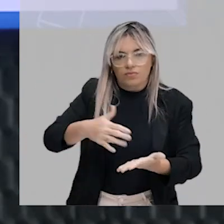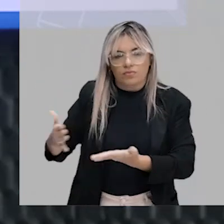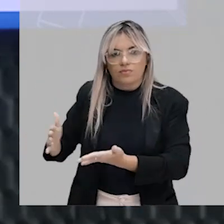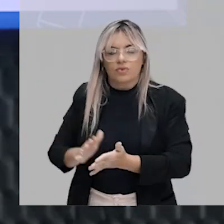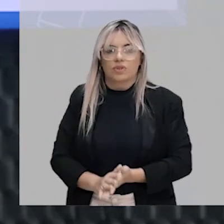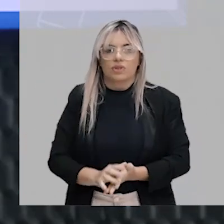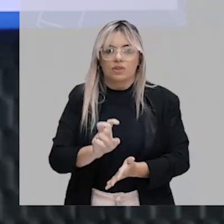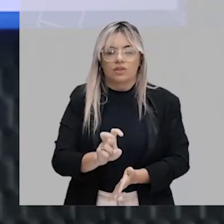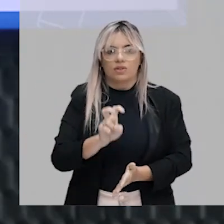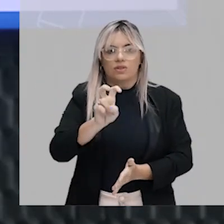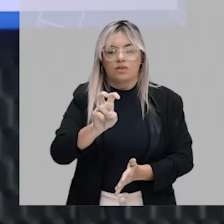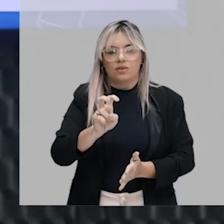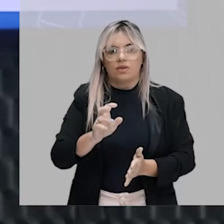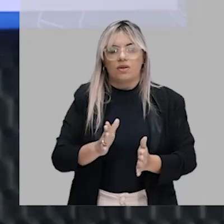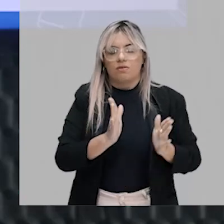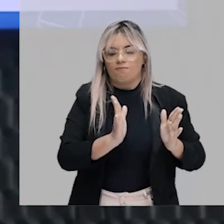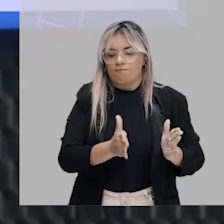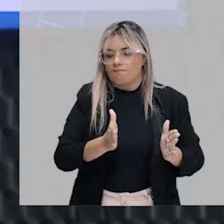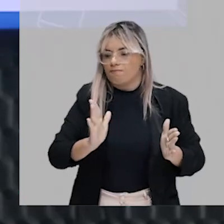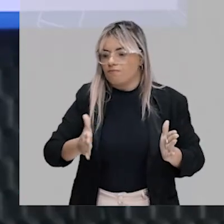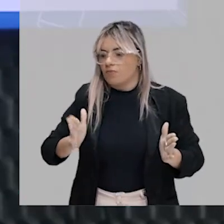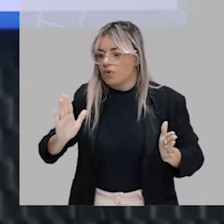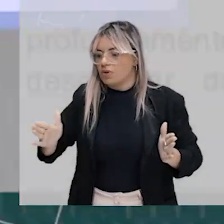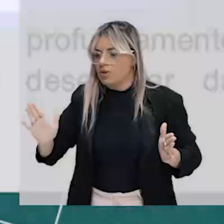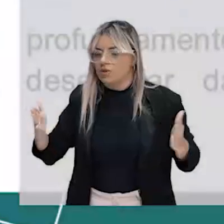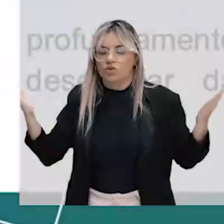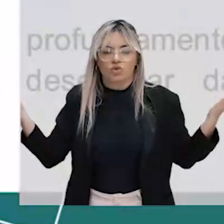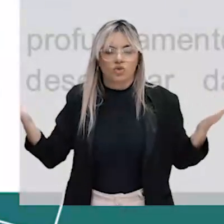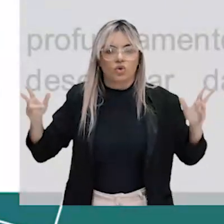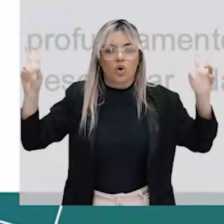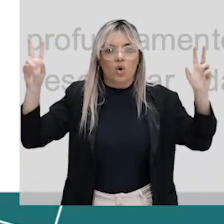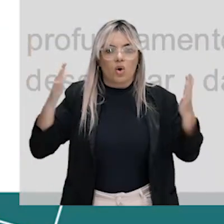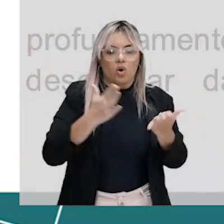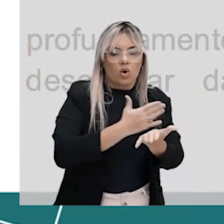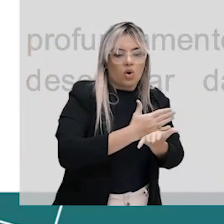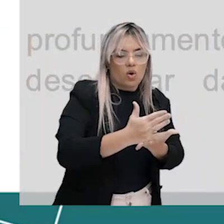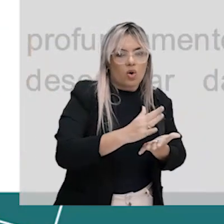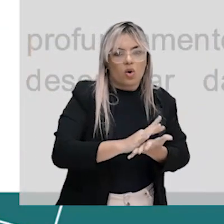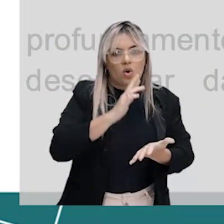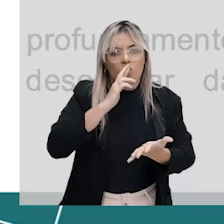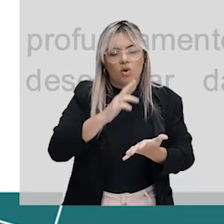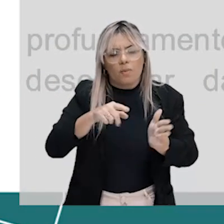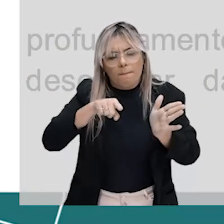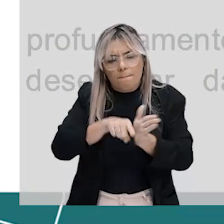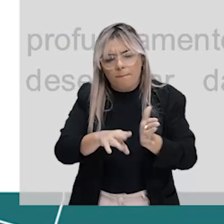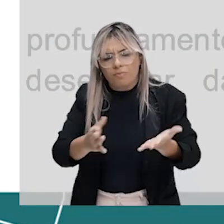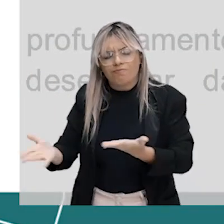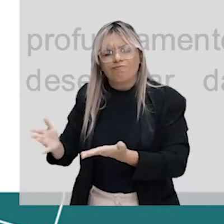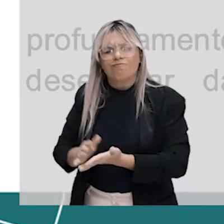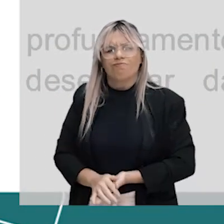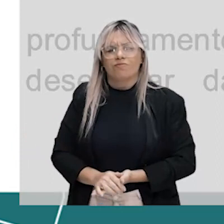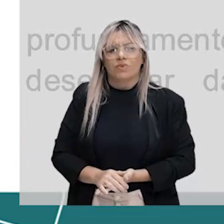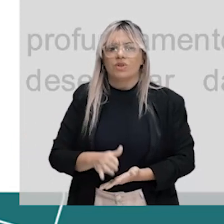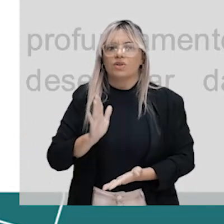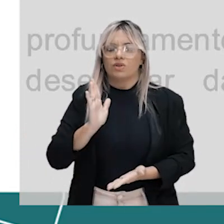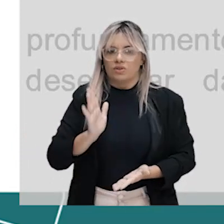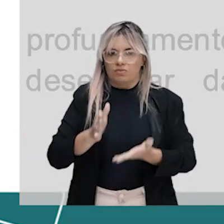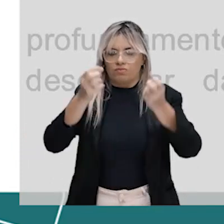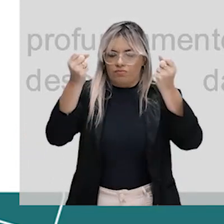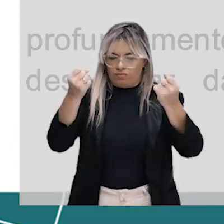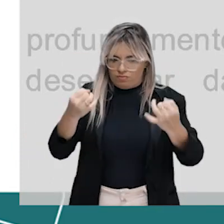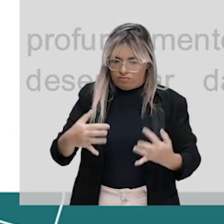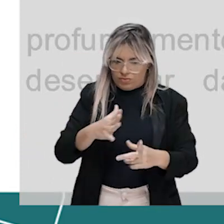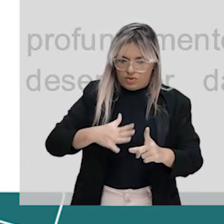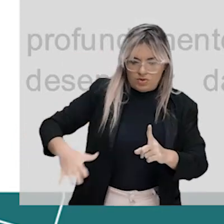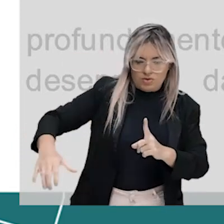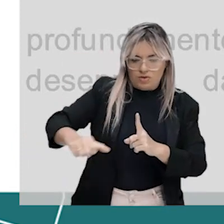5 partes da nossa aula de hoje e a gente começa exatamente respondendo a seguinte pergunta. Já que a gente vai falar da sociologia